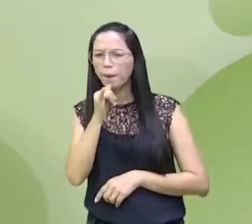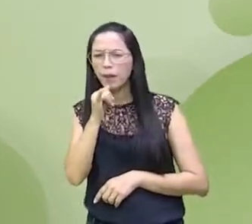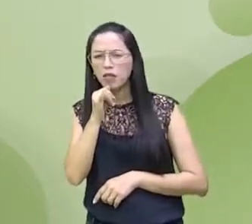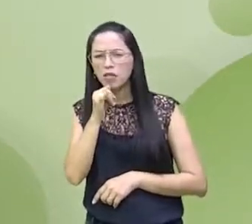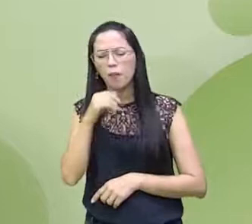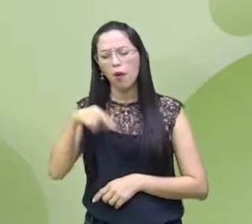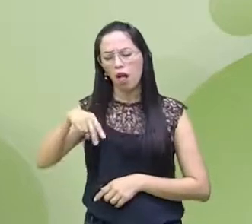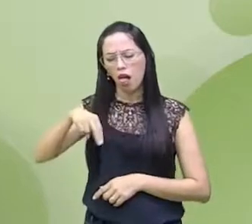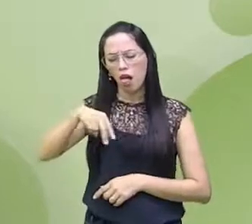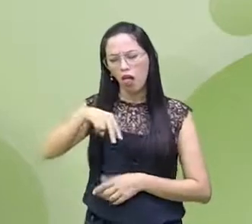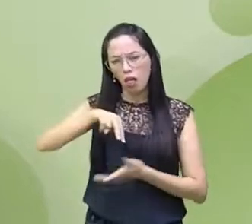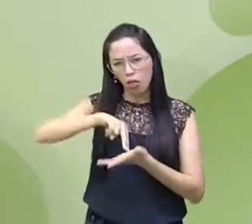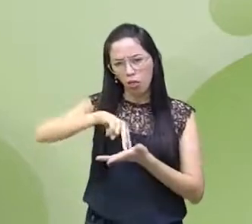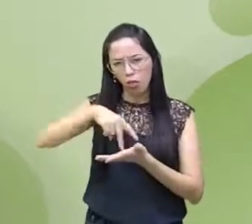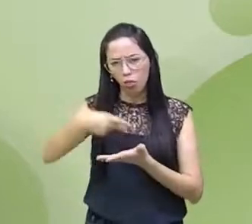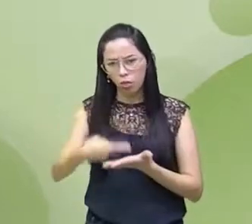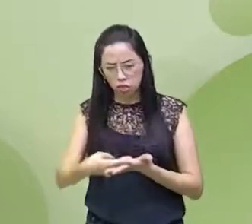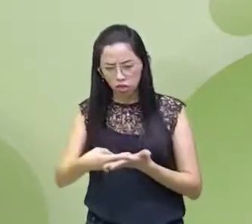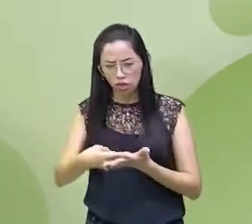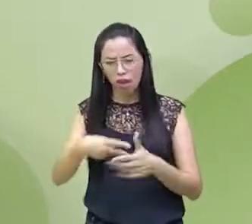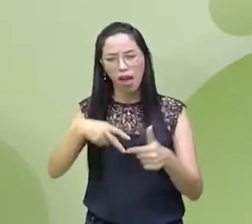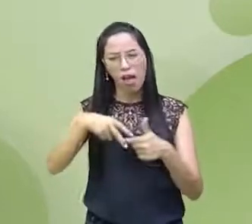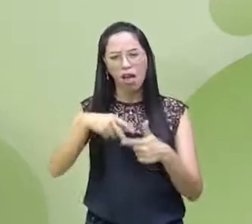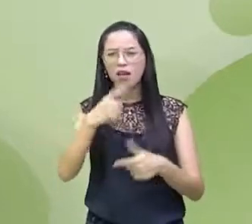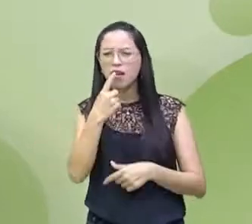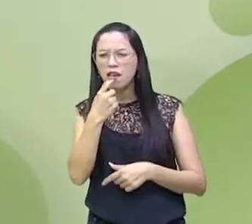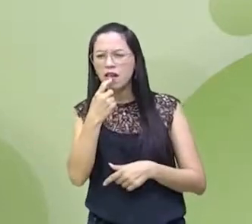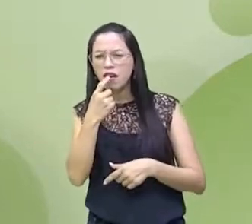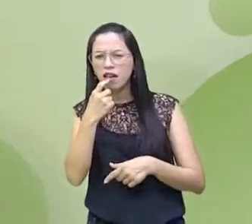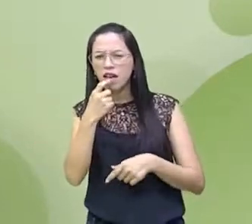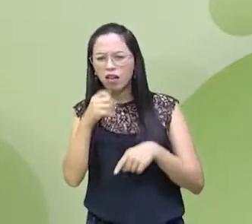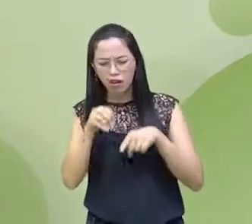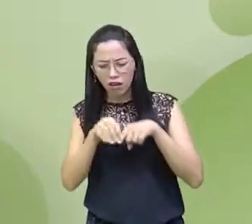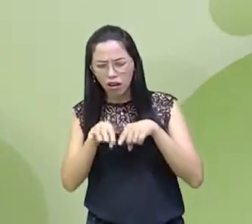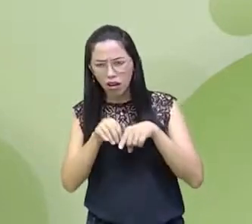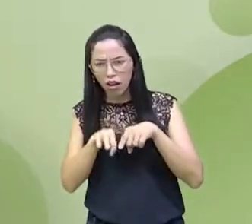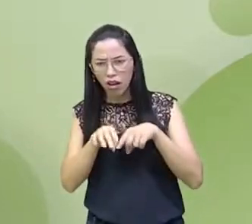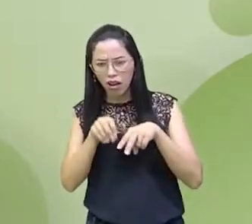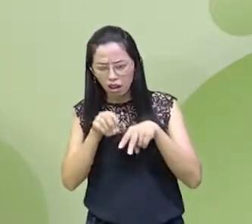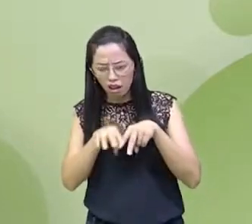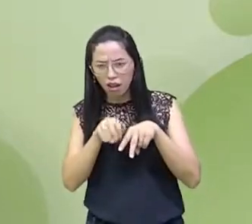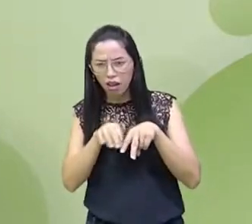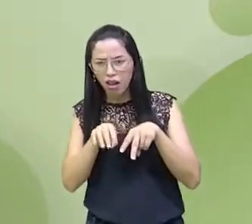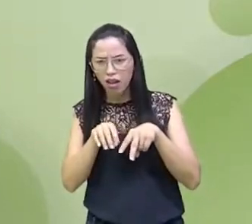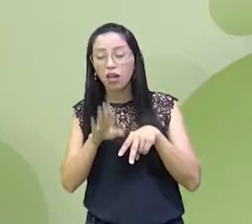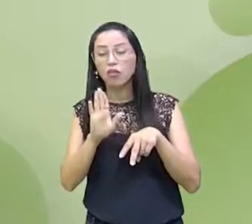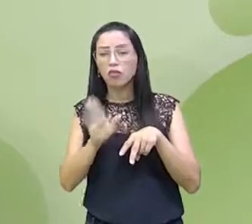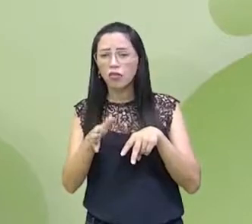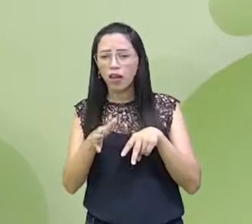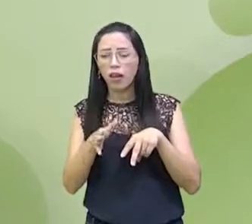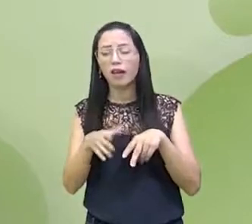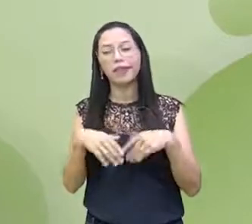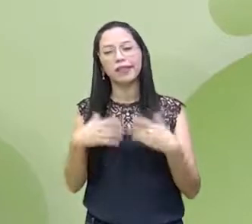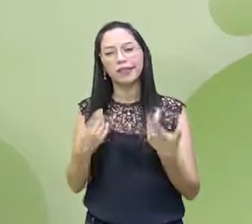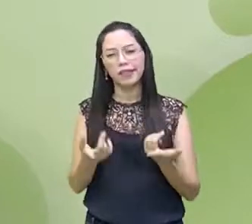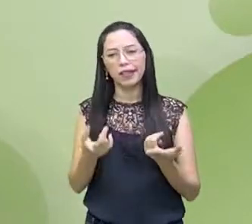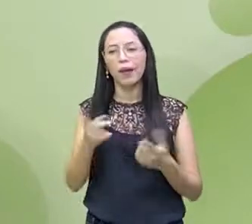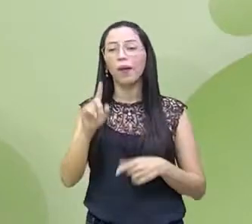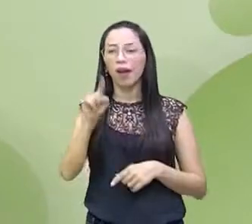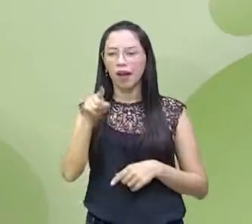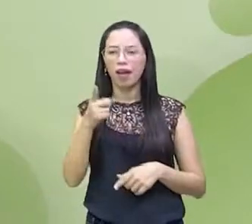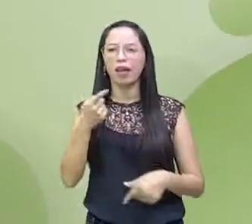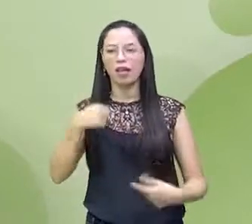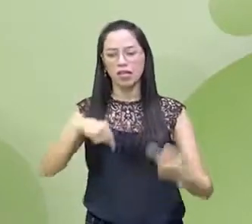lá saiu sangue? Pois é, esse sangue ele é importante. Então, esse sistema que o nosso corpo